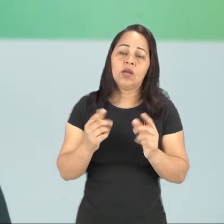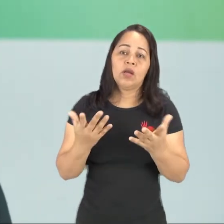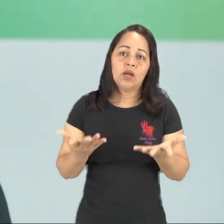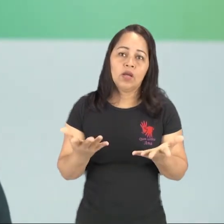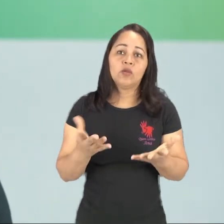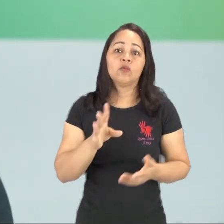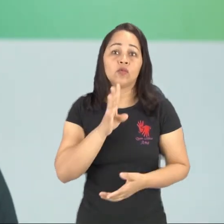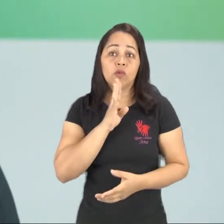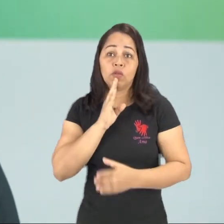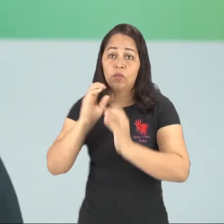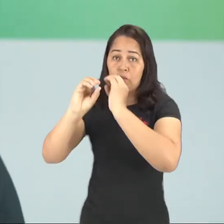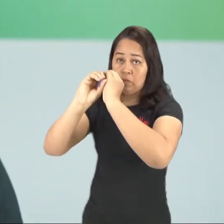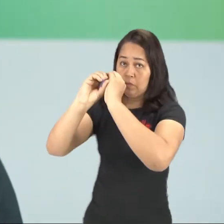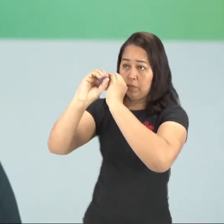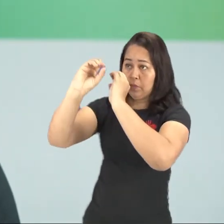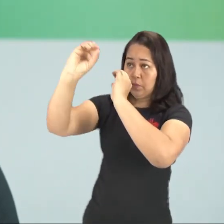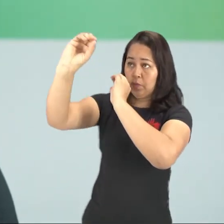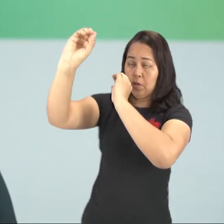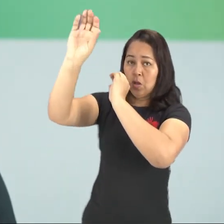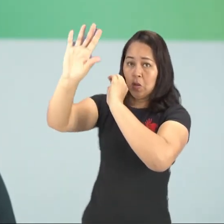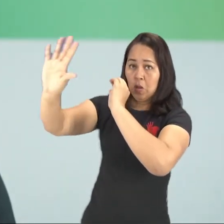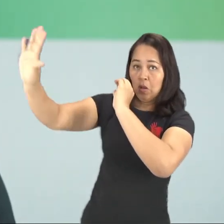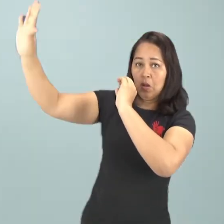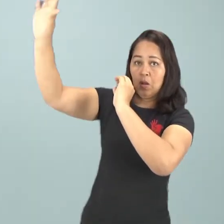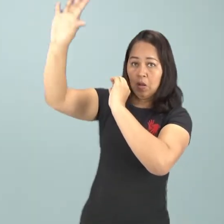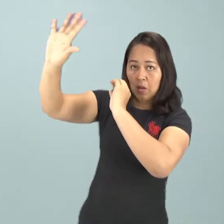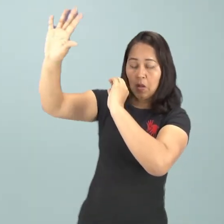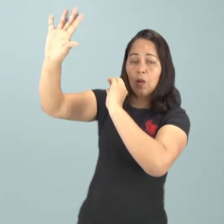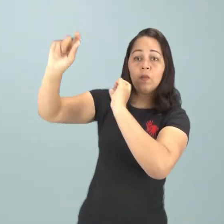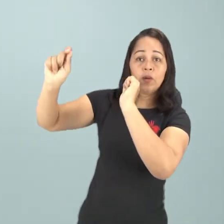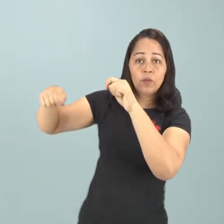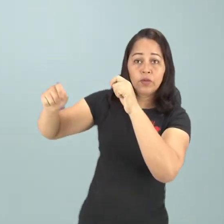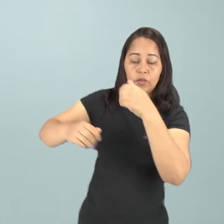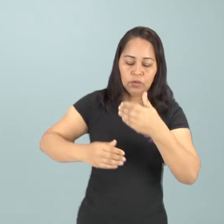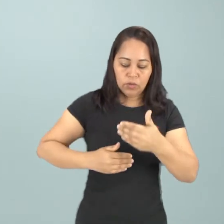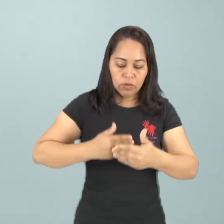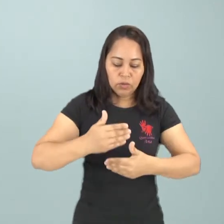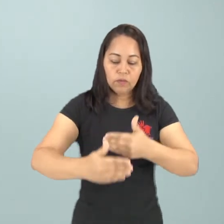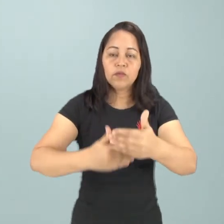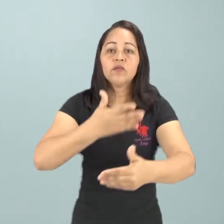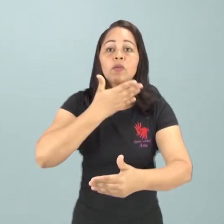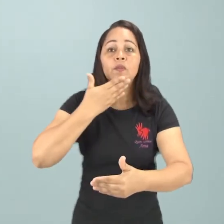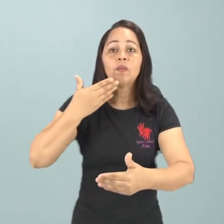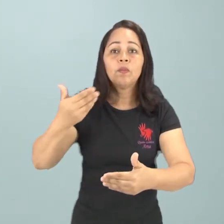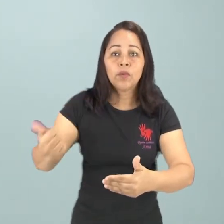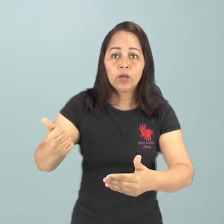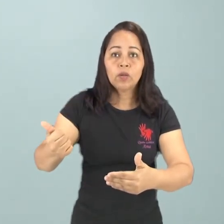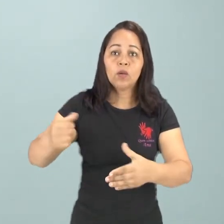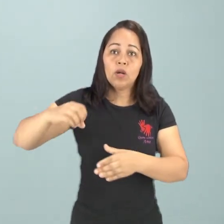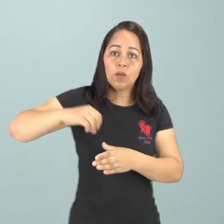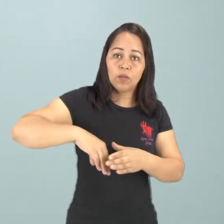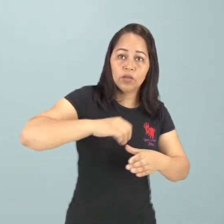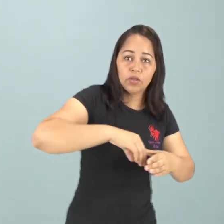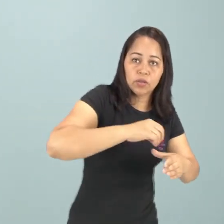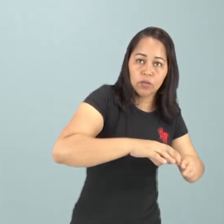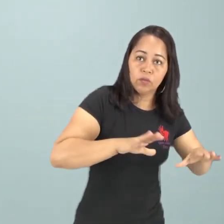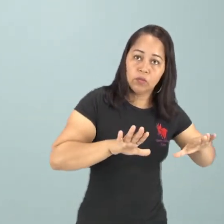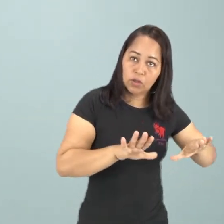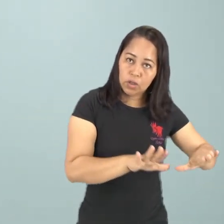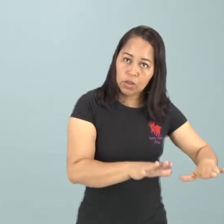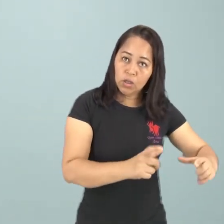desses conhecimentos, né, para desenvolver melhor a agricultura naquela